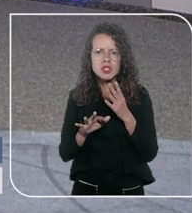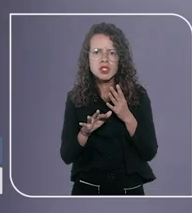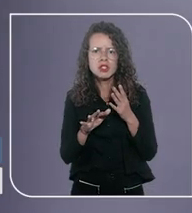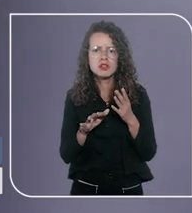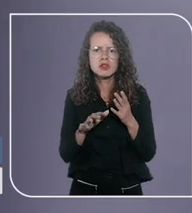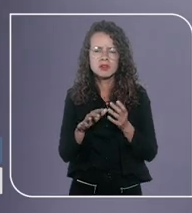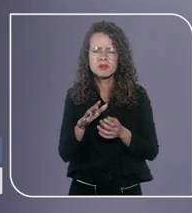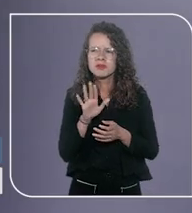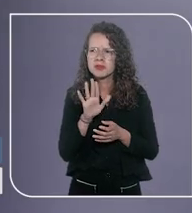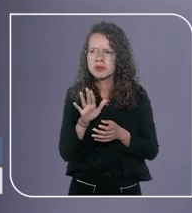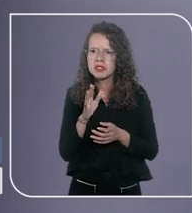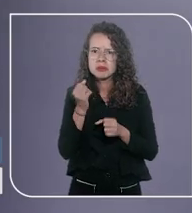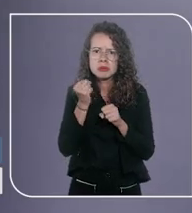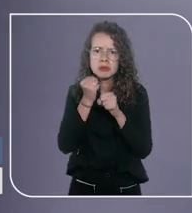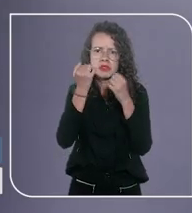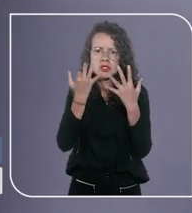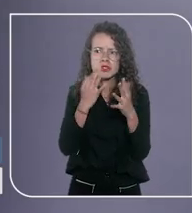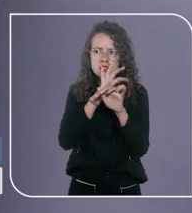significa muito antigo.